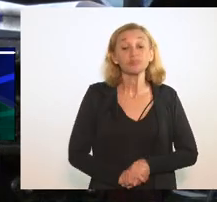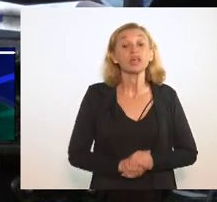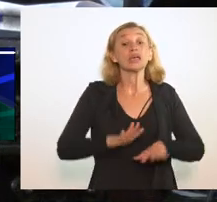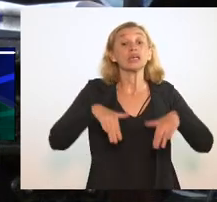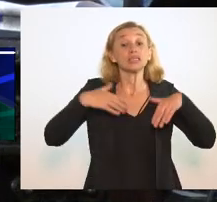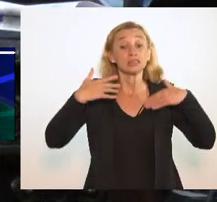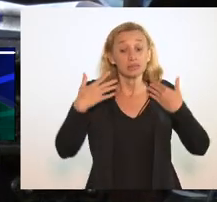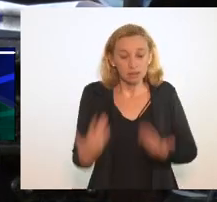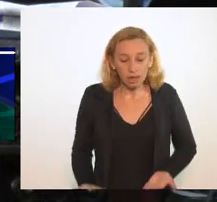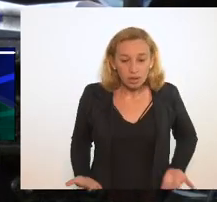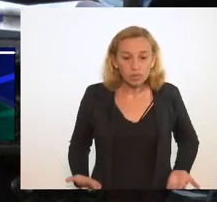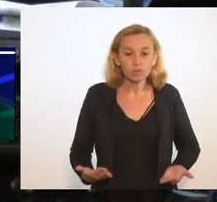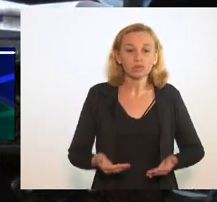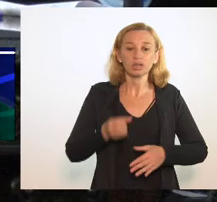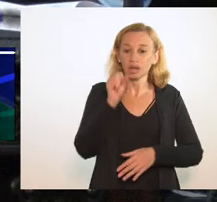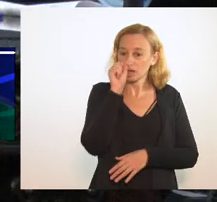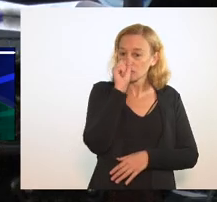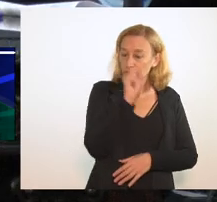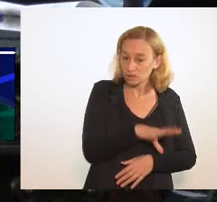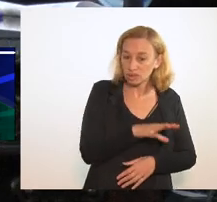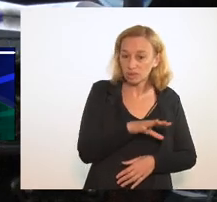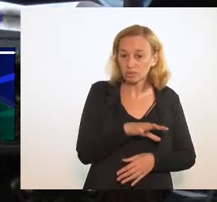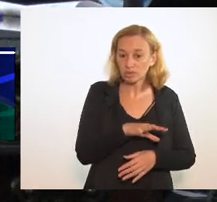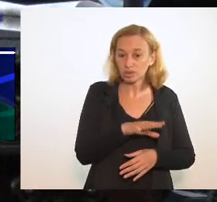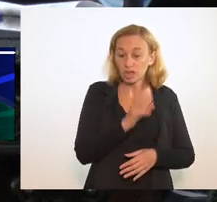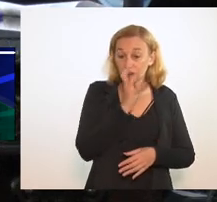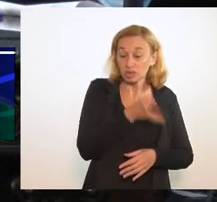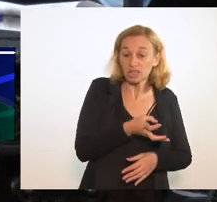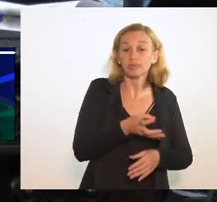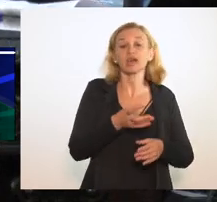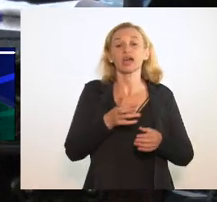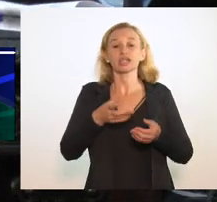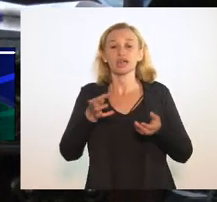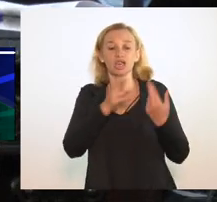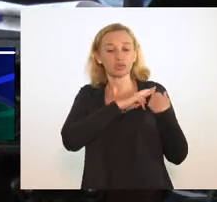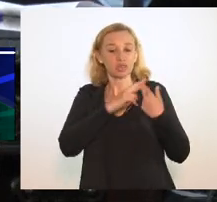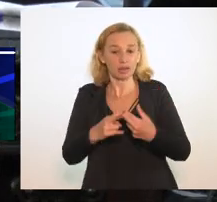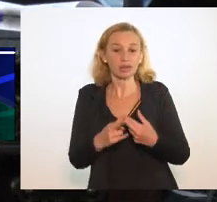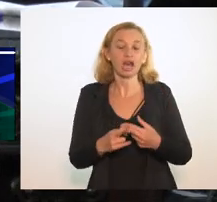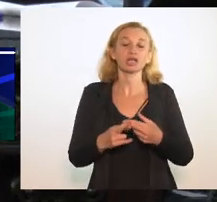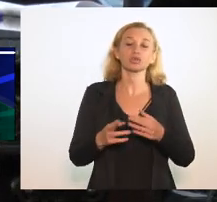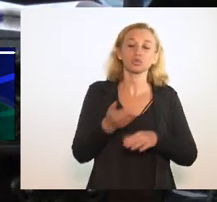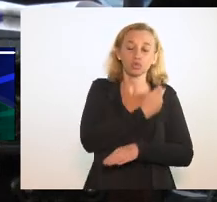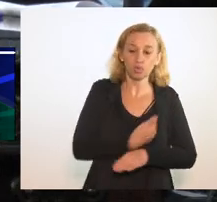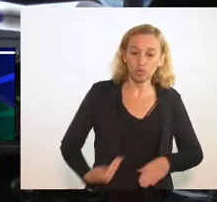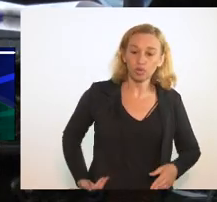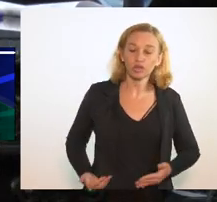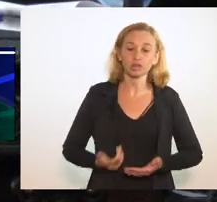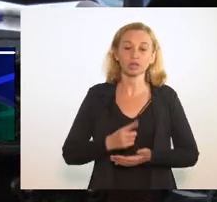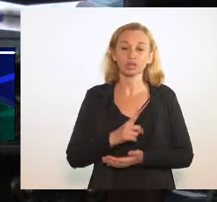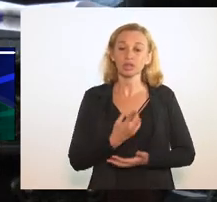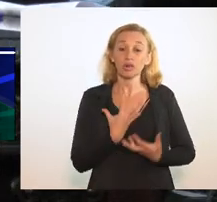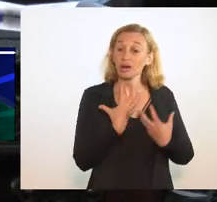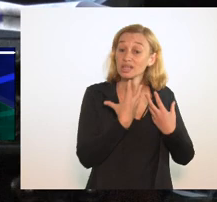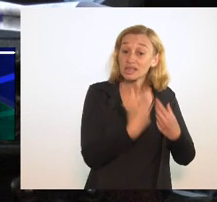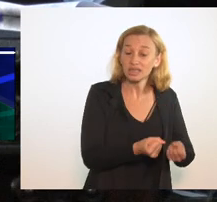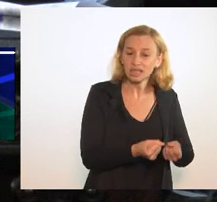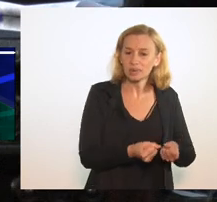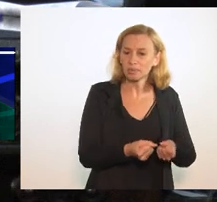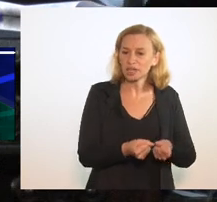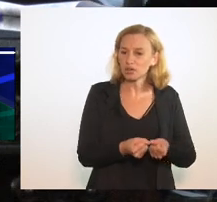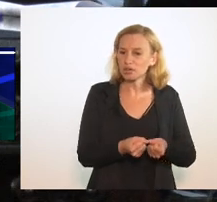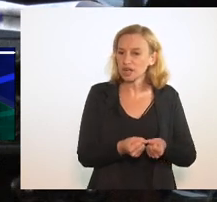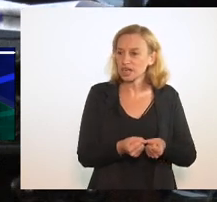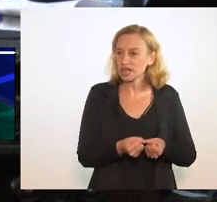Então, acusamos essa responsabilidade do governo. Repudiamos a pedofilia e